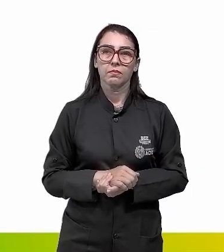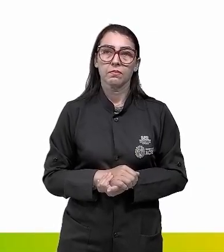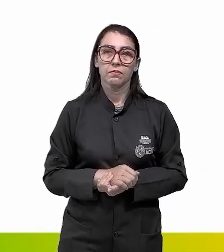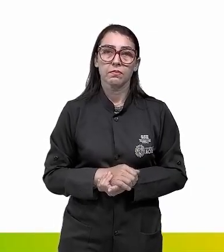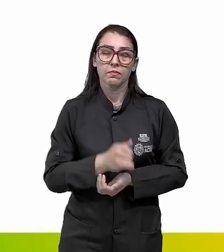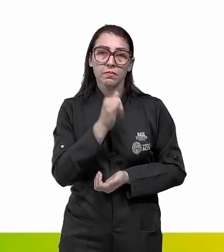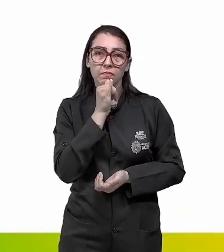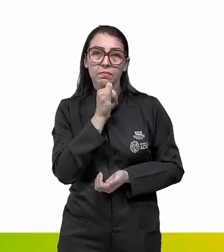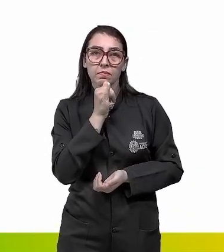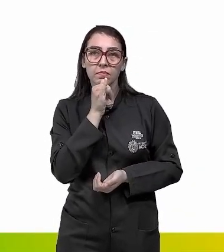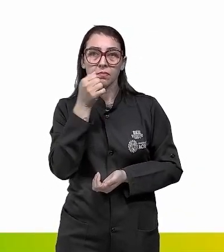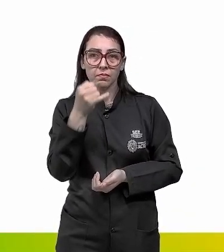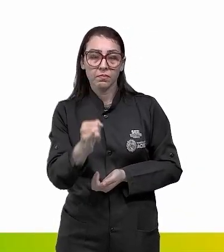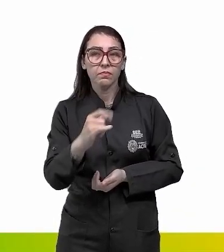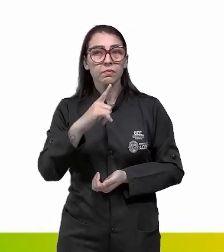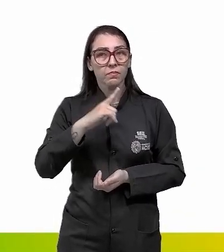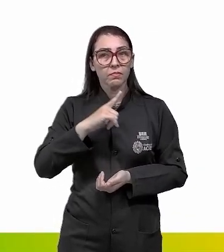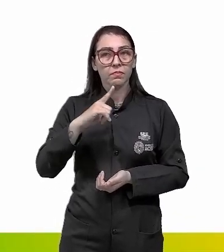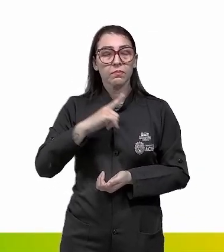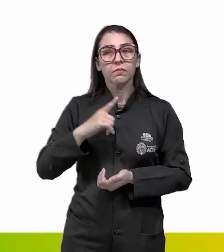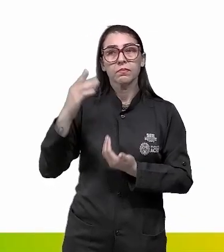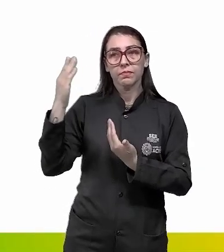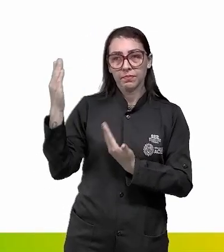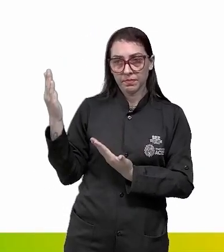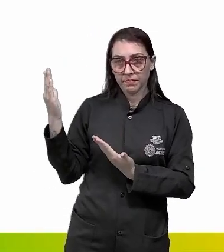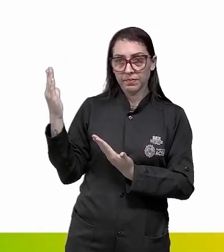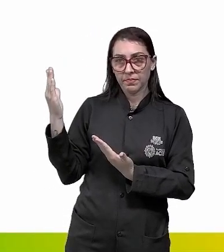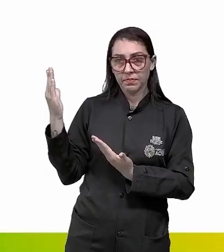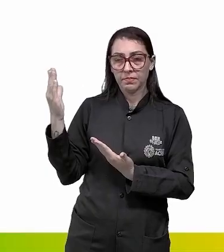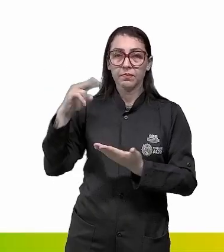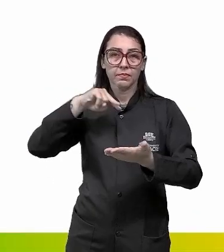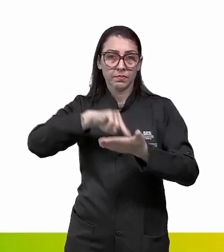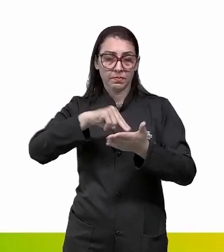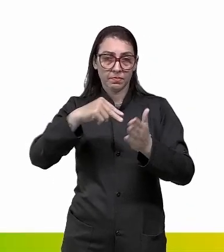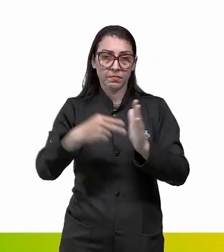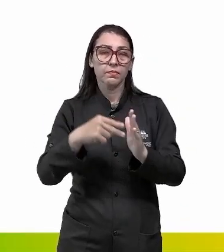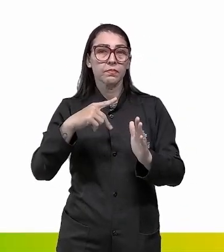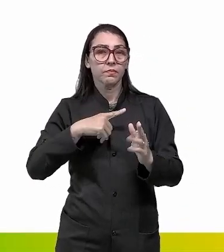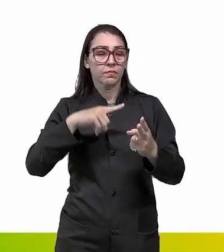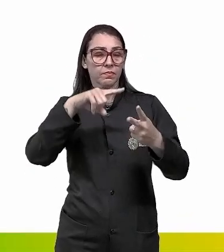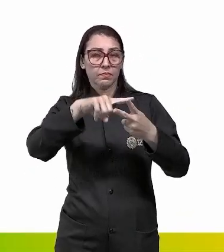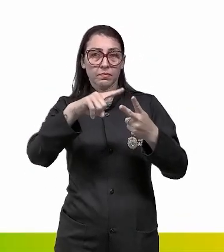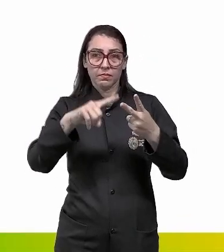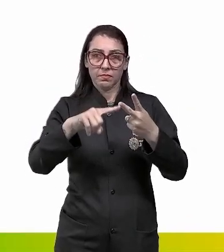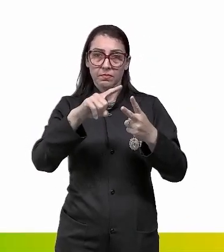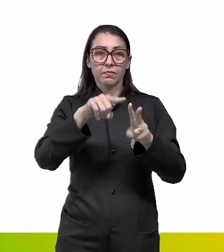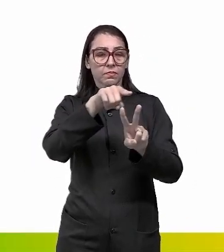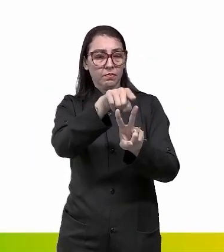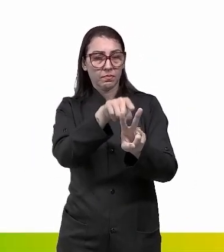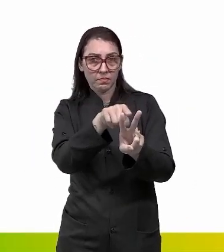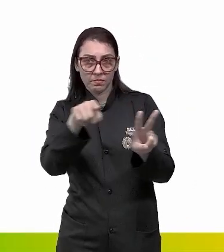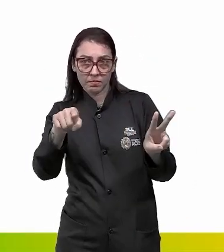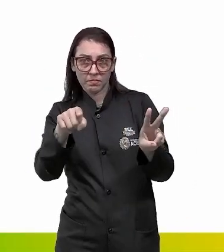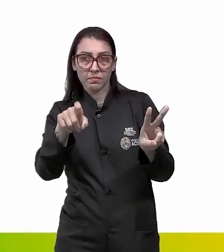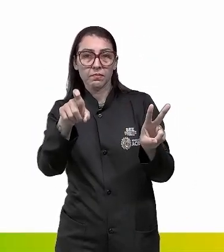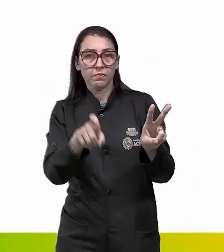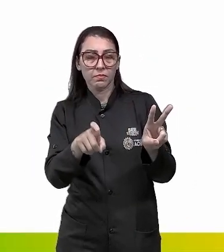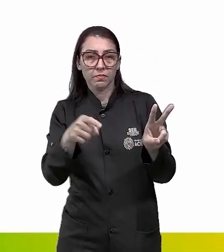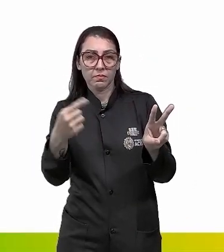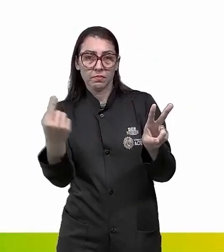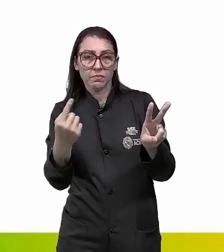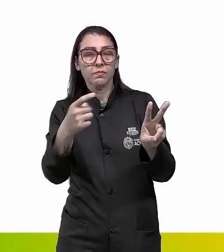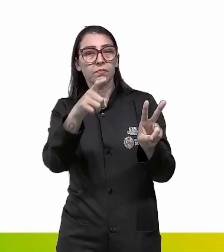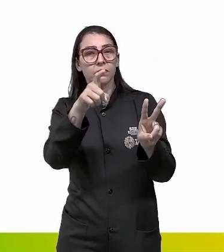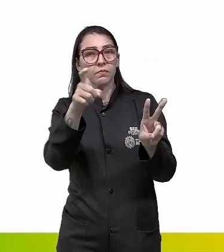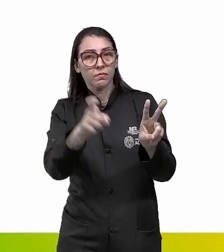Por exemplo, se ela tiver essa aparência aqui, significa que ela vai ter duas raízes, um x1 e um